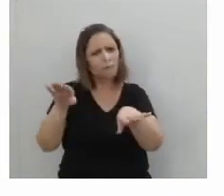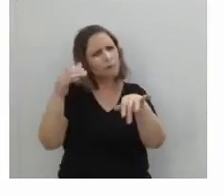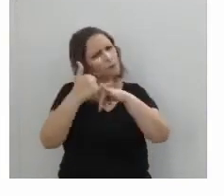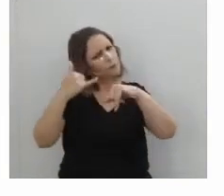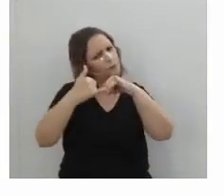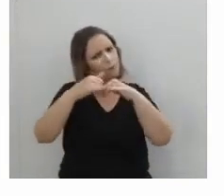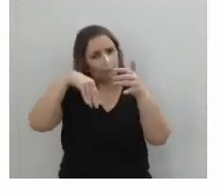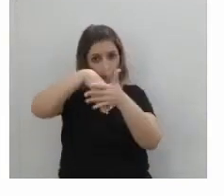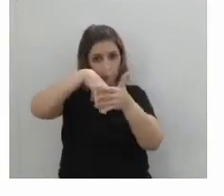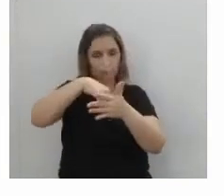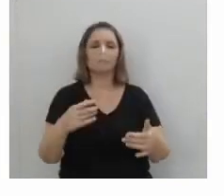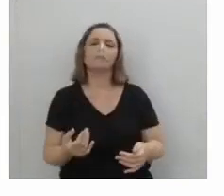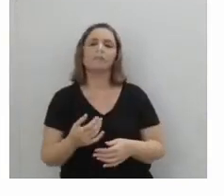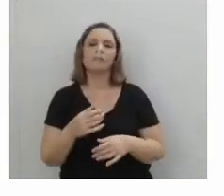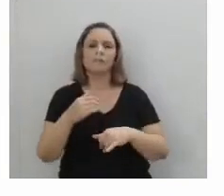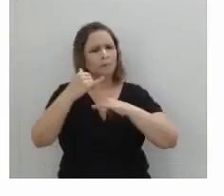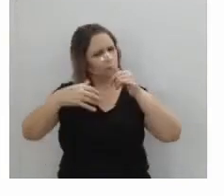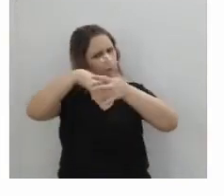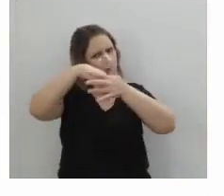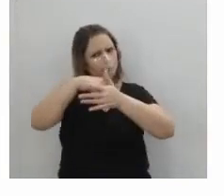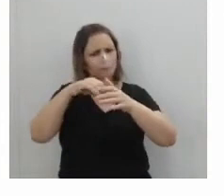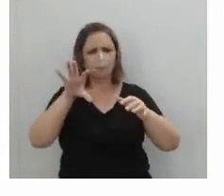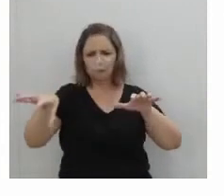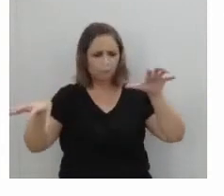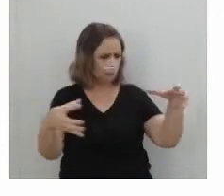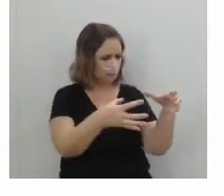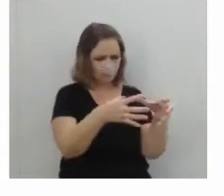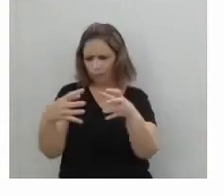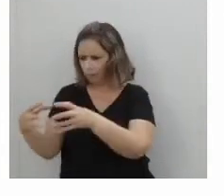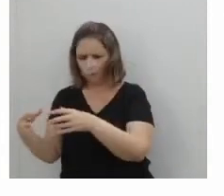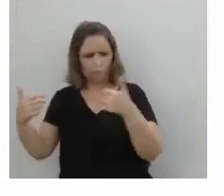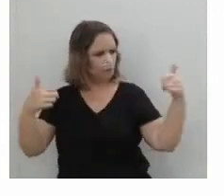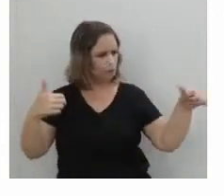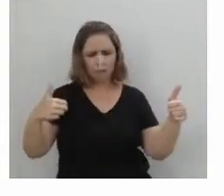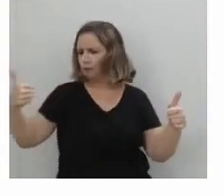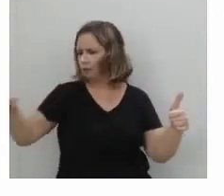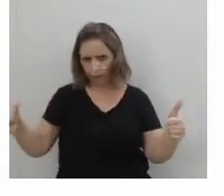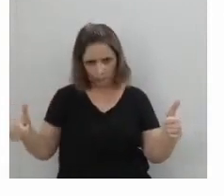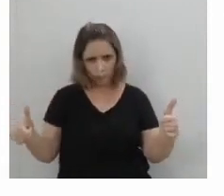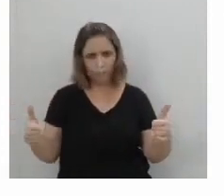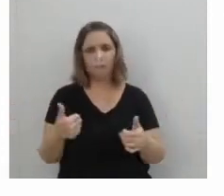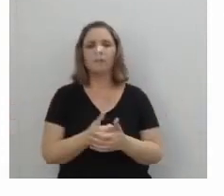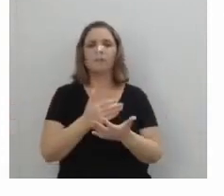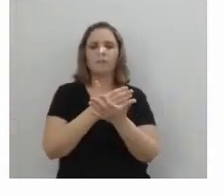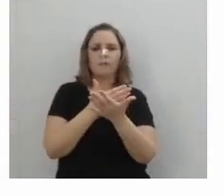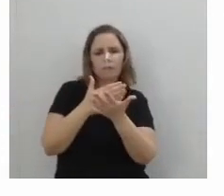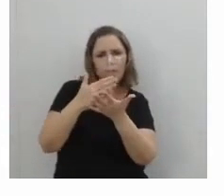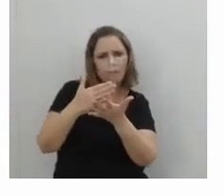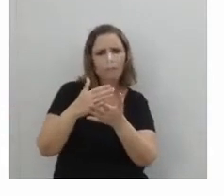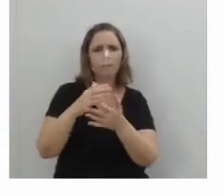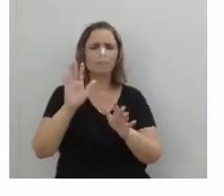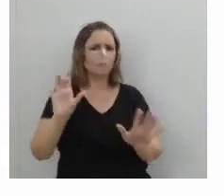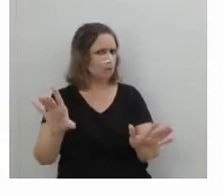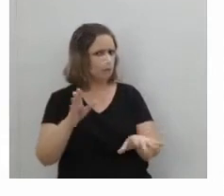futebol. E assim como no futebol, cada equipe de handebol era composta por 11 jogadores. No começo, o handebol era